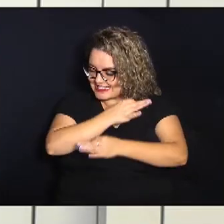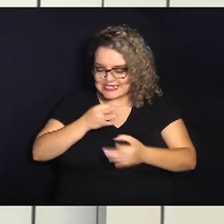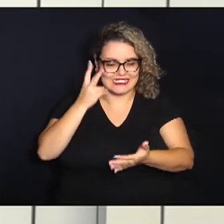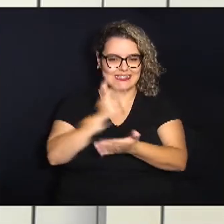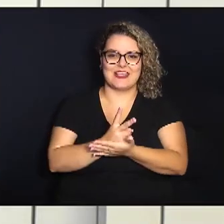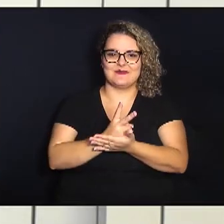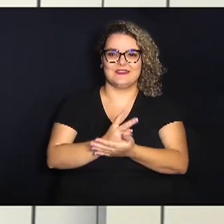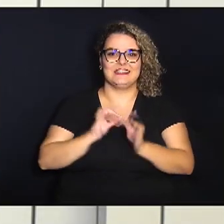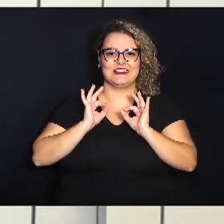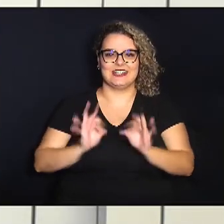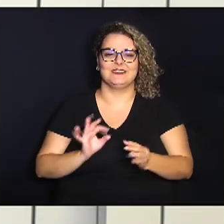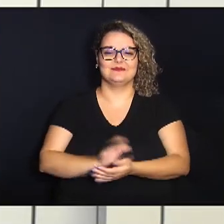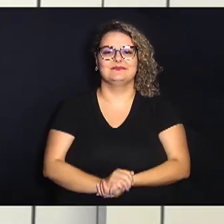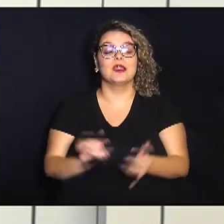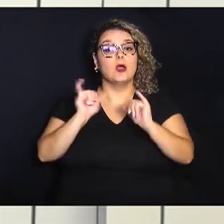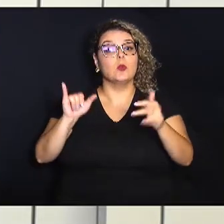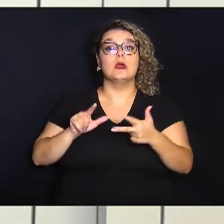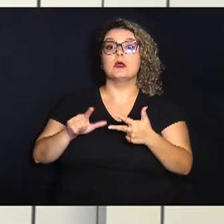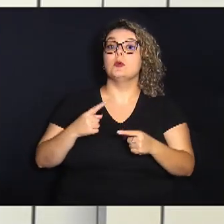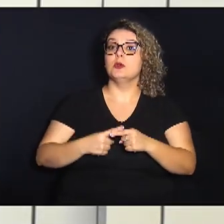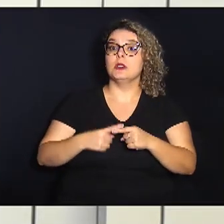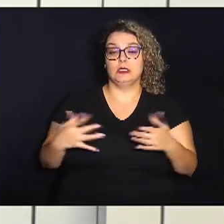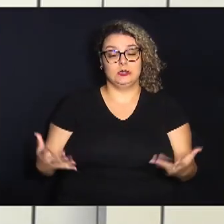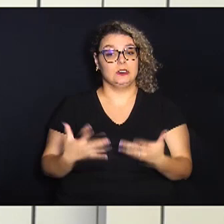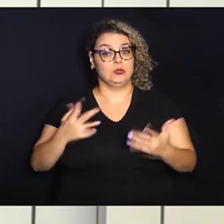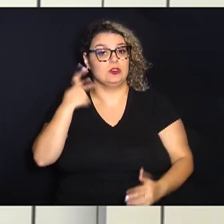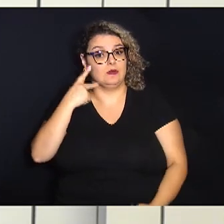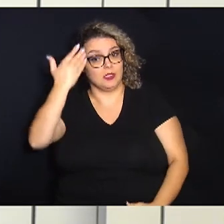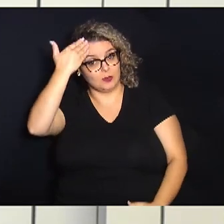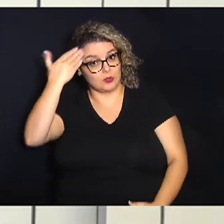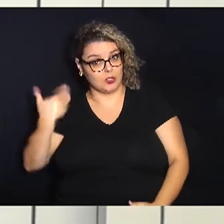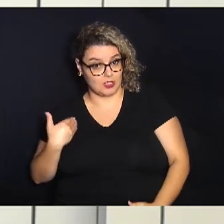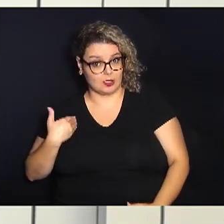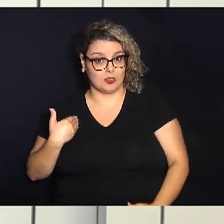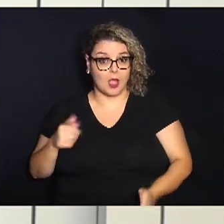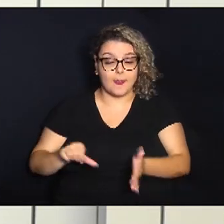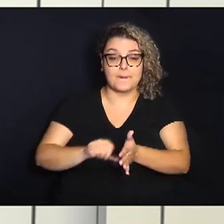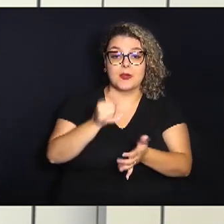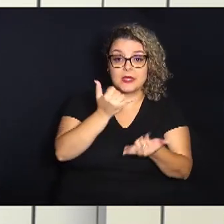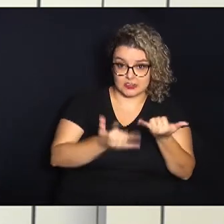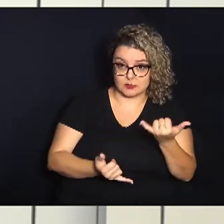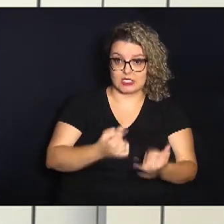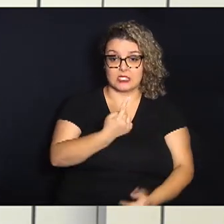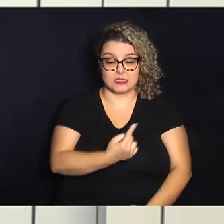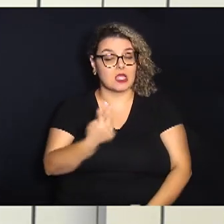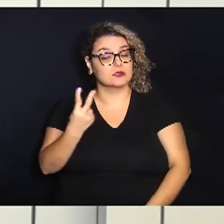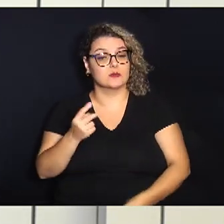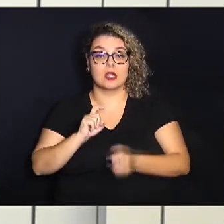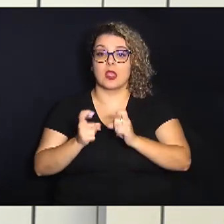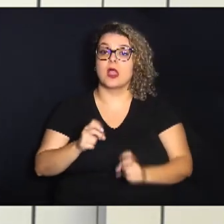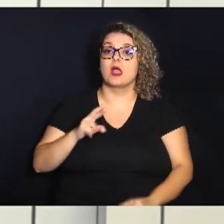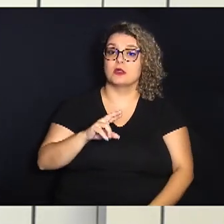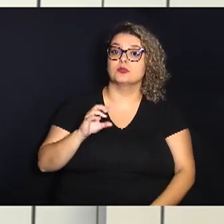Vamos com as notícias do Legislativo, porque por iniciativa da vereadora Débora Palermo, a primeira parte da 12ª reunião